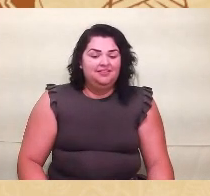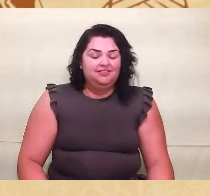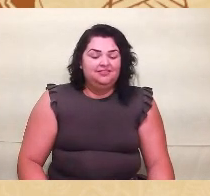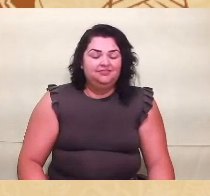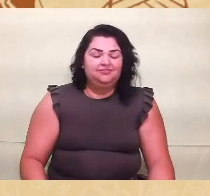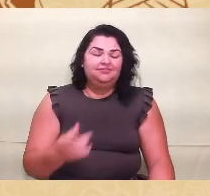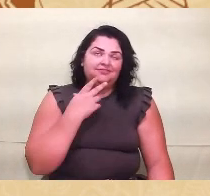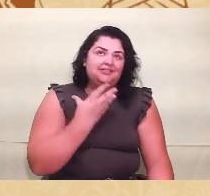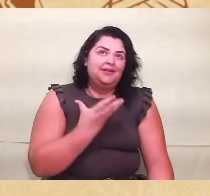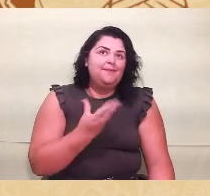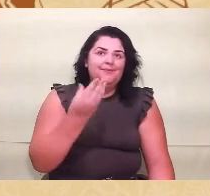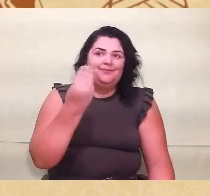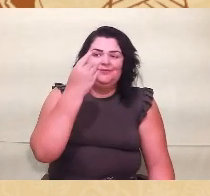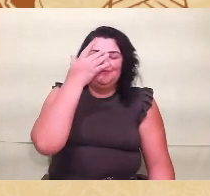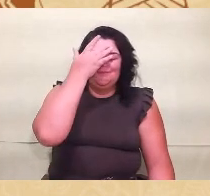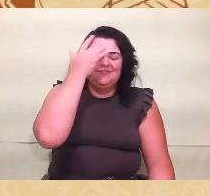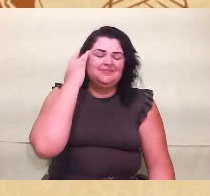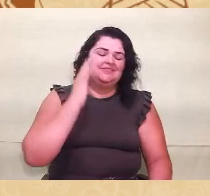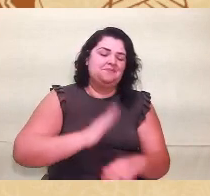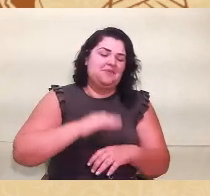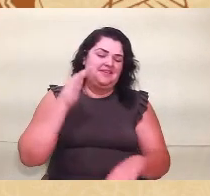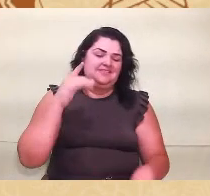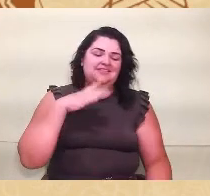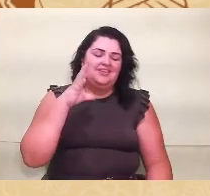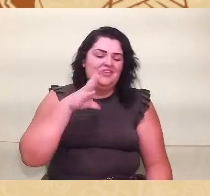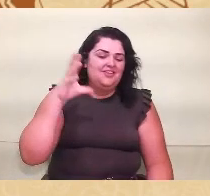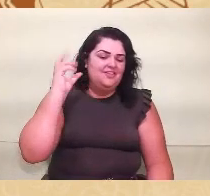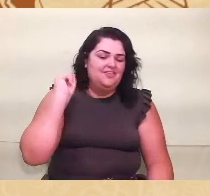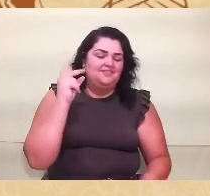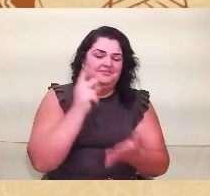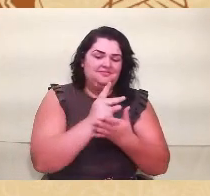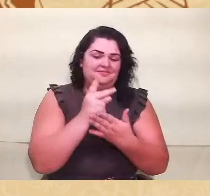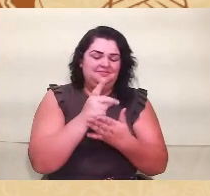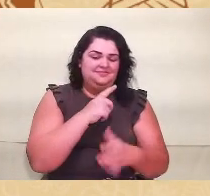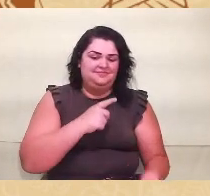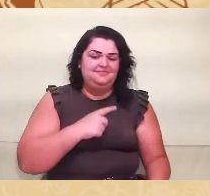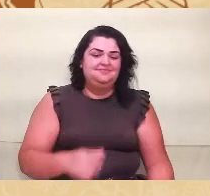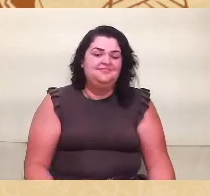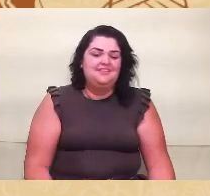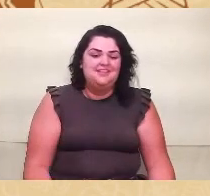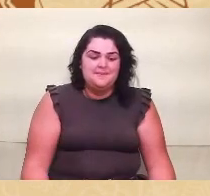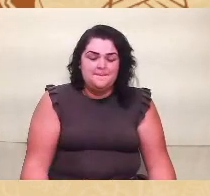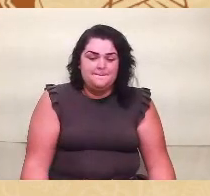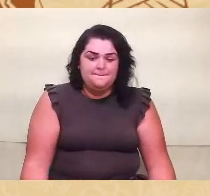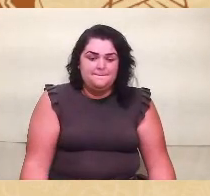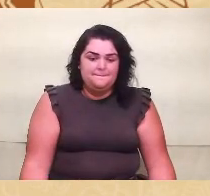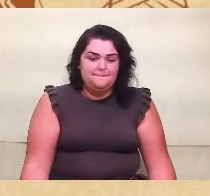muito mais pessoas ouvissem pessoas